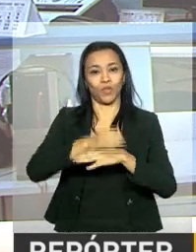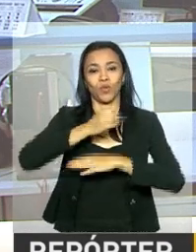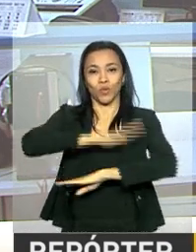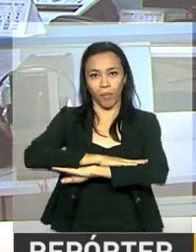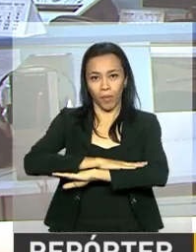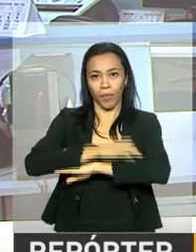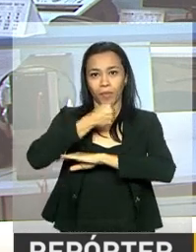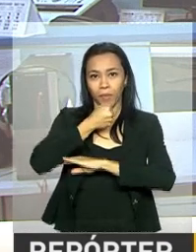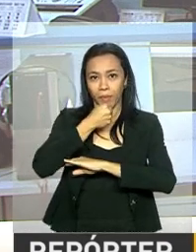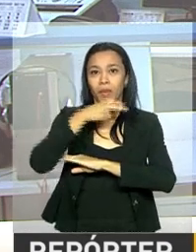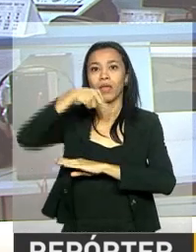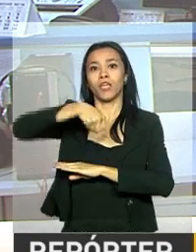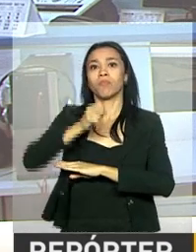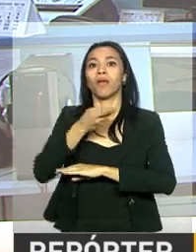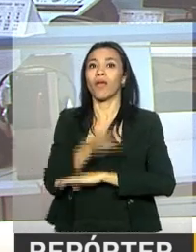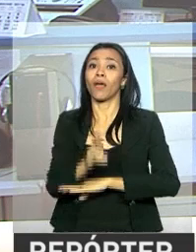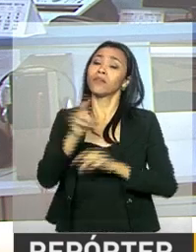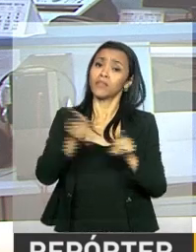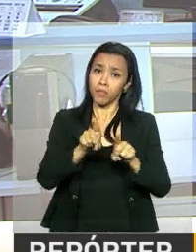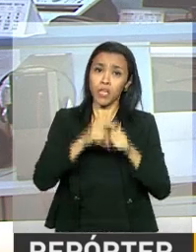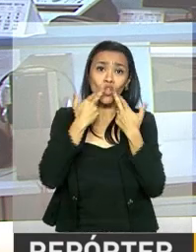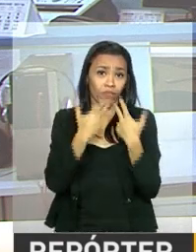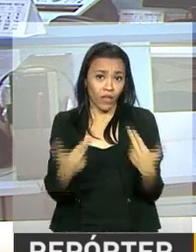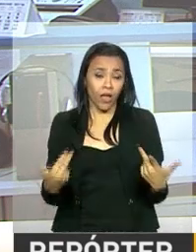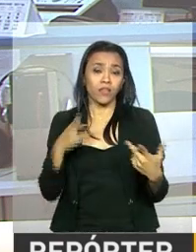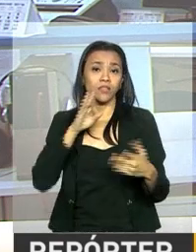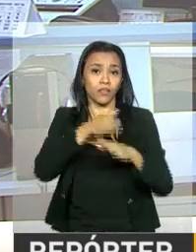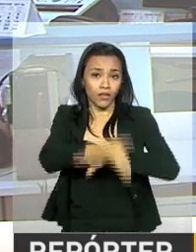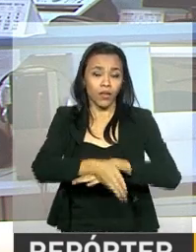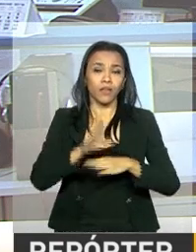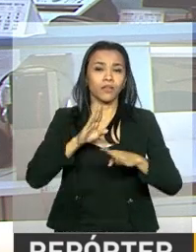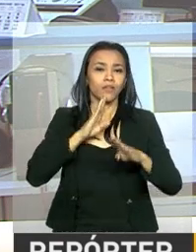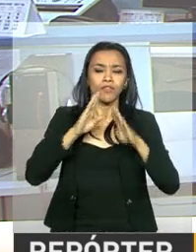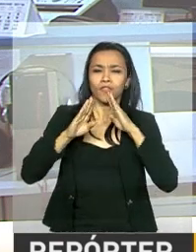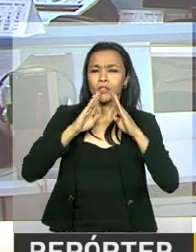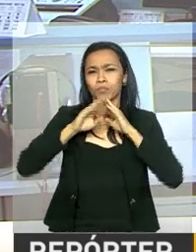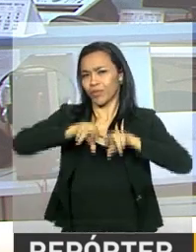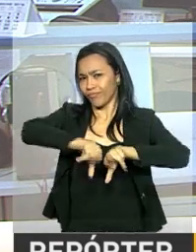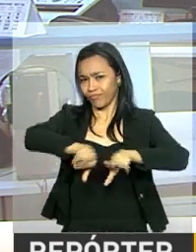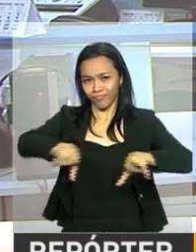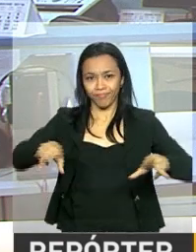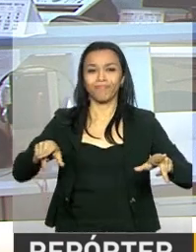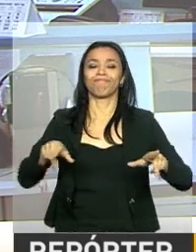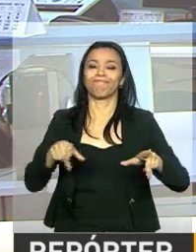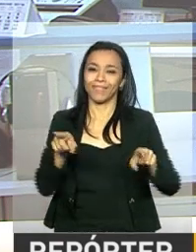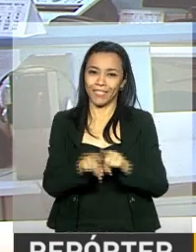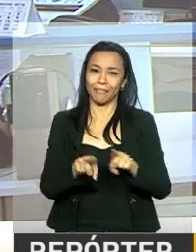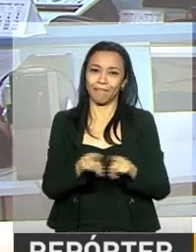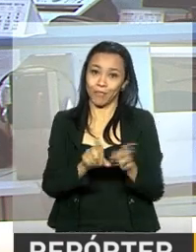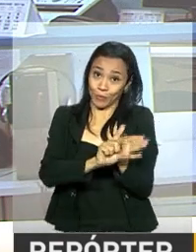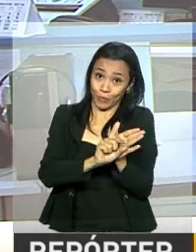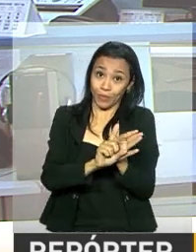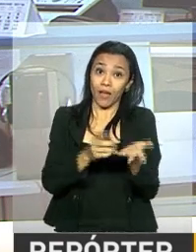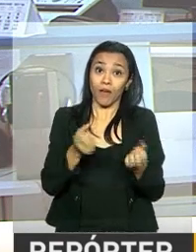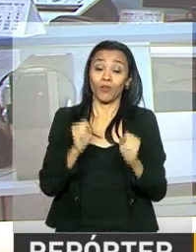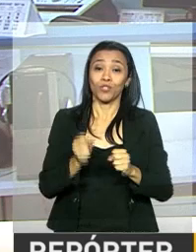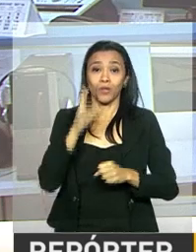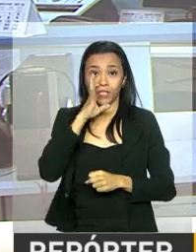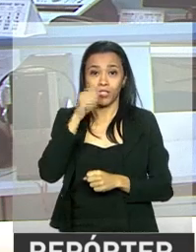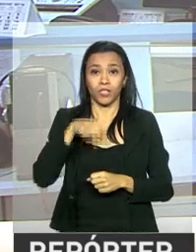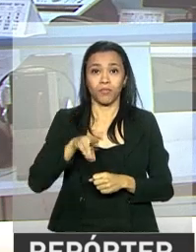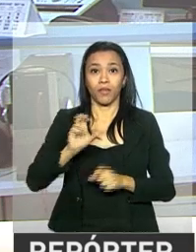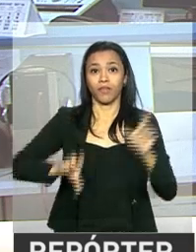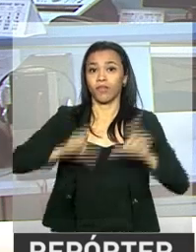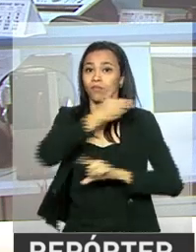conferir as novidades também em nossas redes sociais estamos no Twitter Facebook e também no YouTube Continue com a gente aqui na